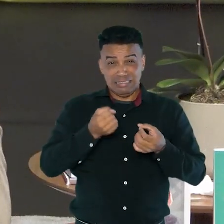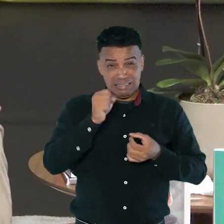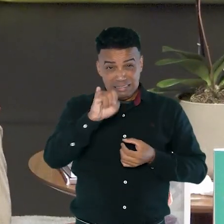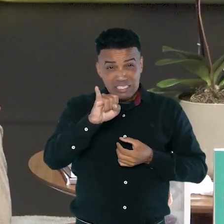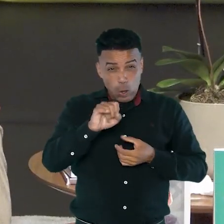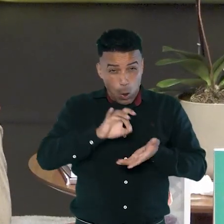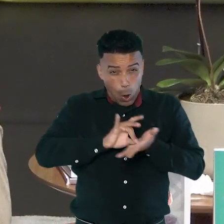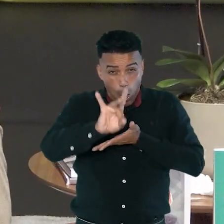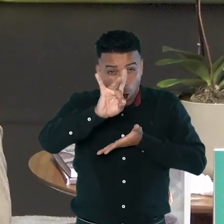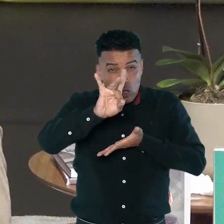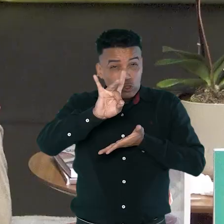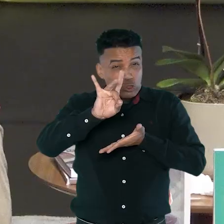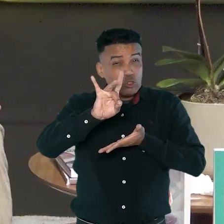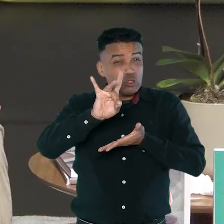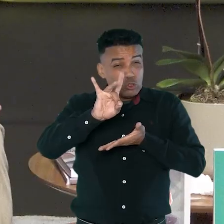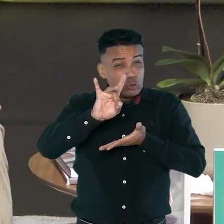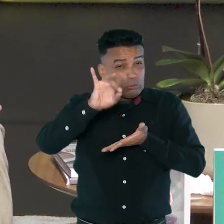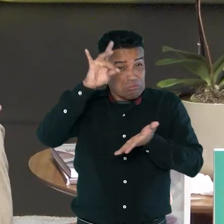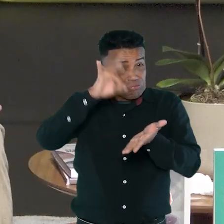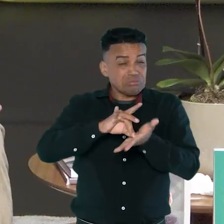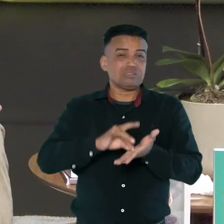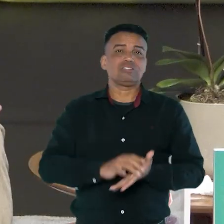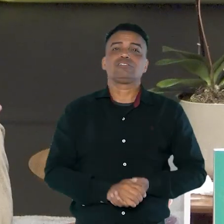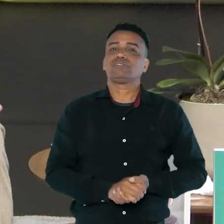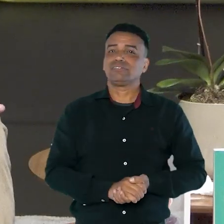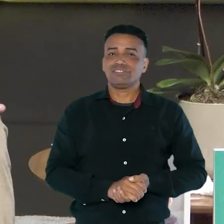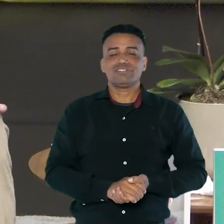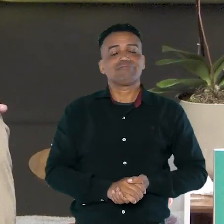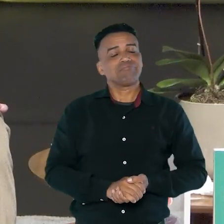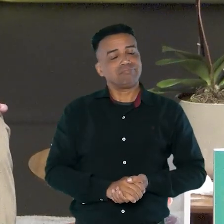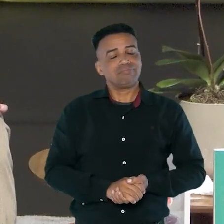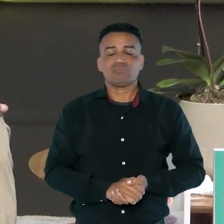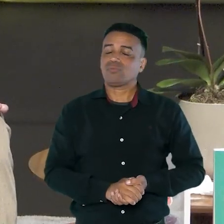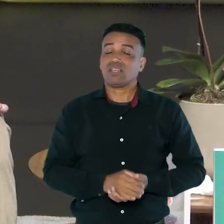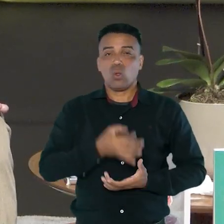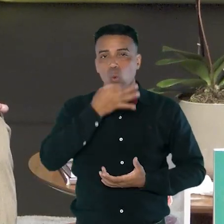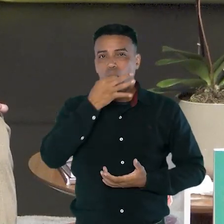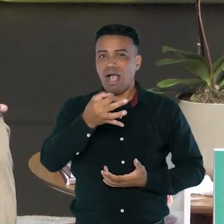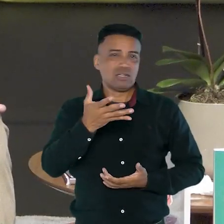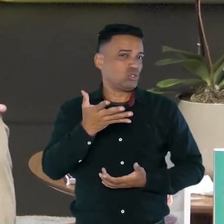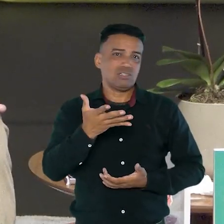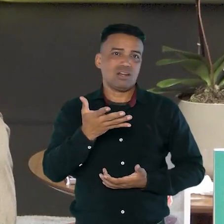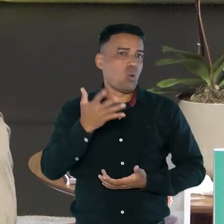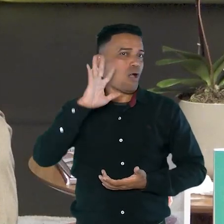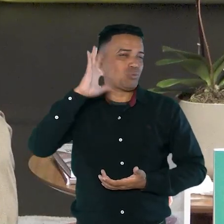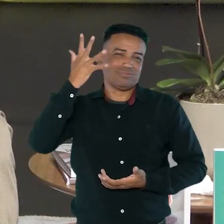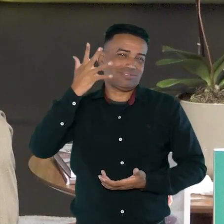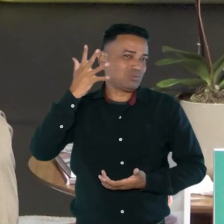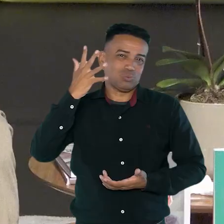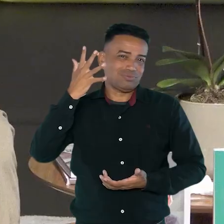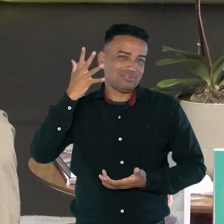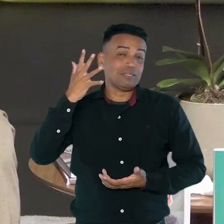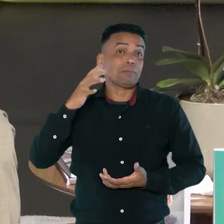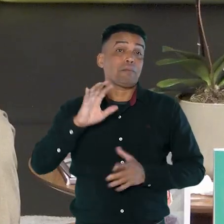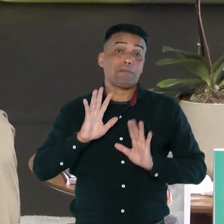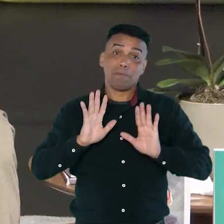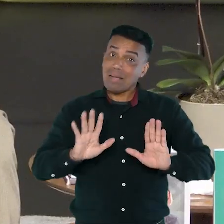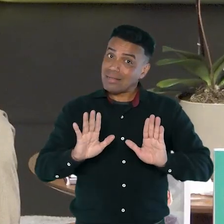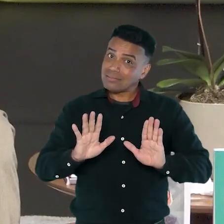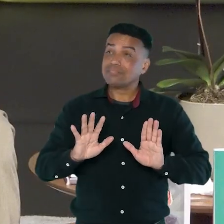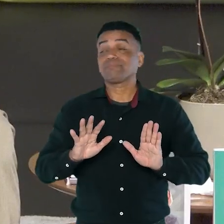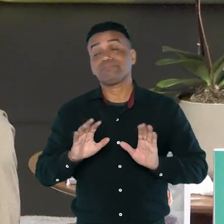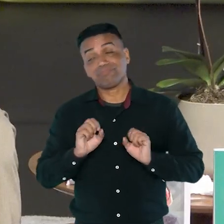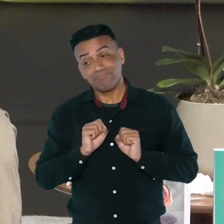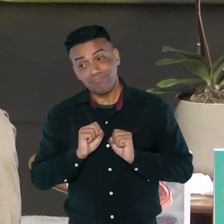mano, no Desbaratino. Eu acho que ainda não chegou nesse barato ainda. Agora, há de